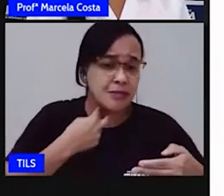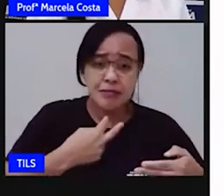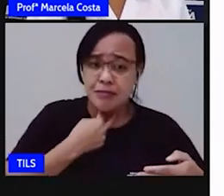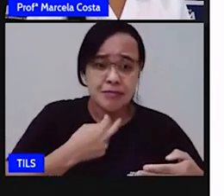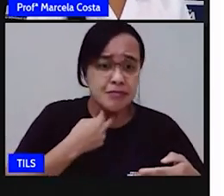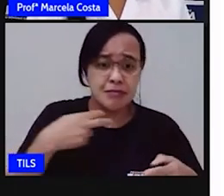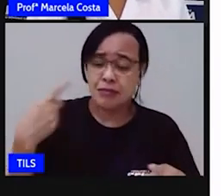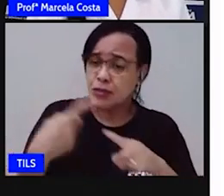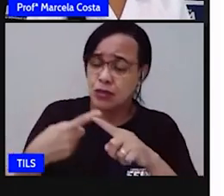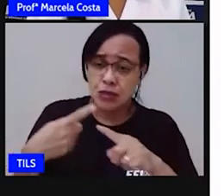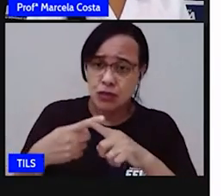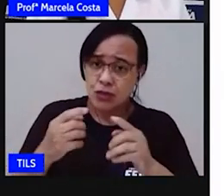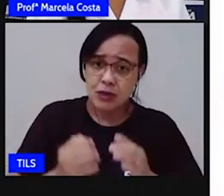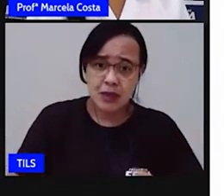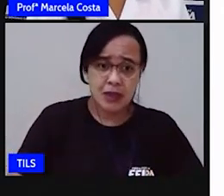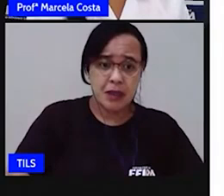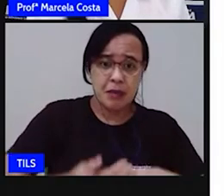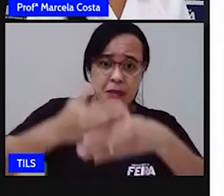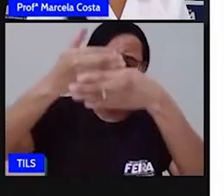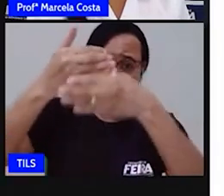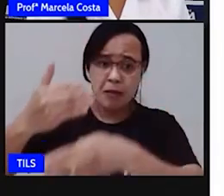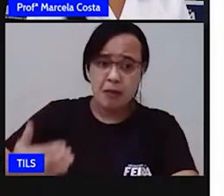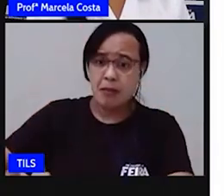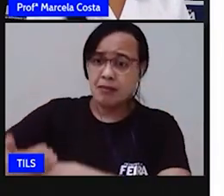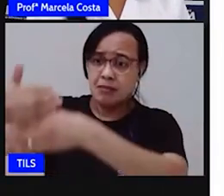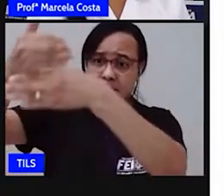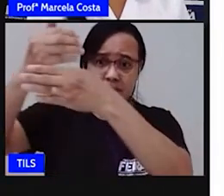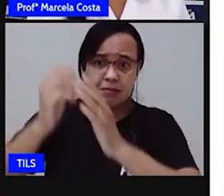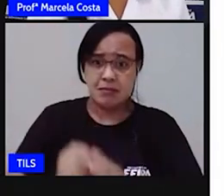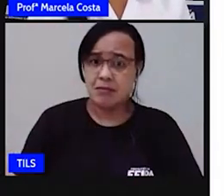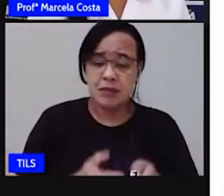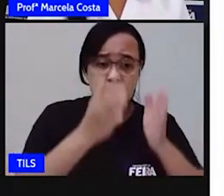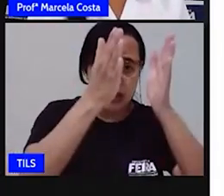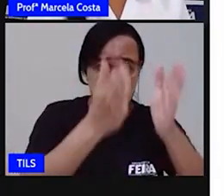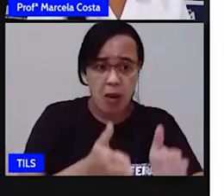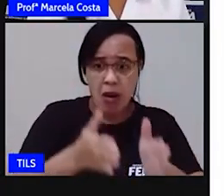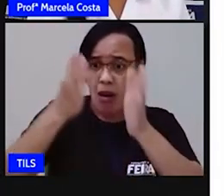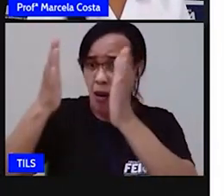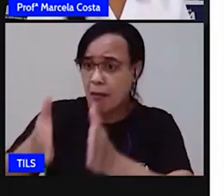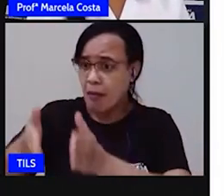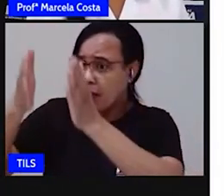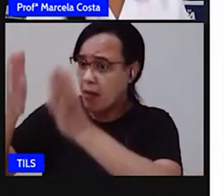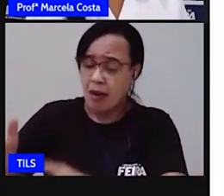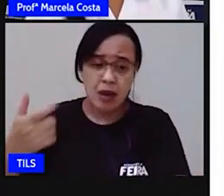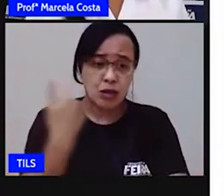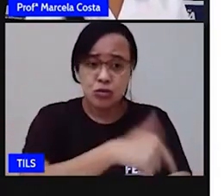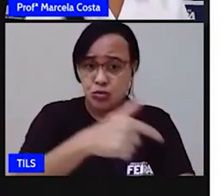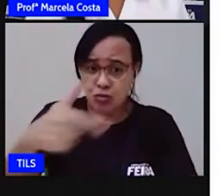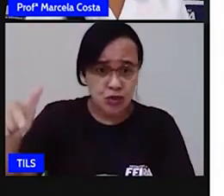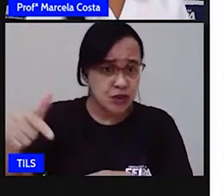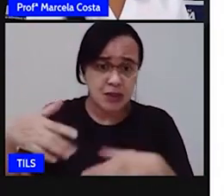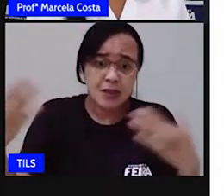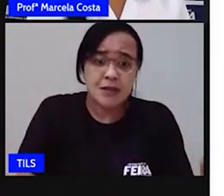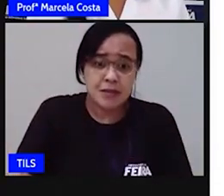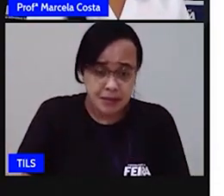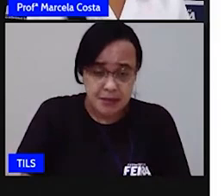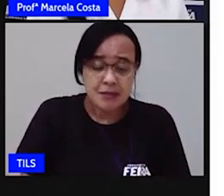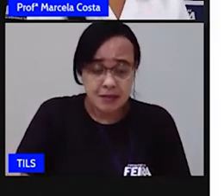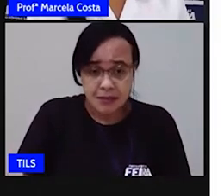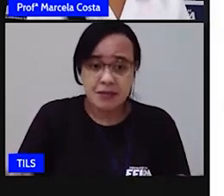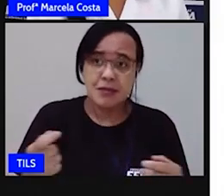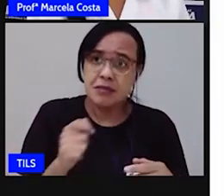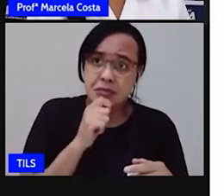na casa não tinha parede. Ninguém